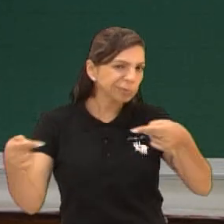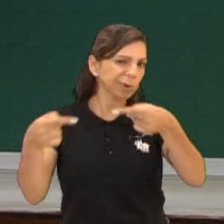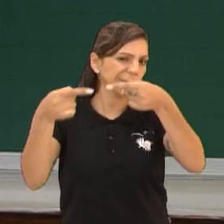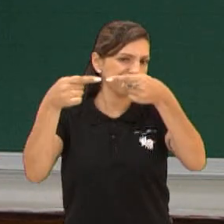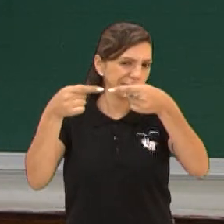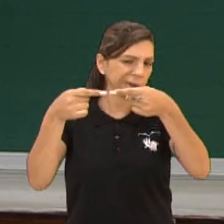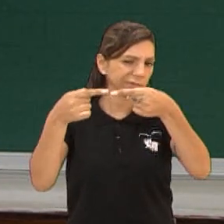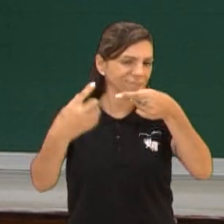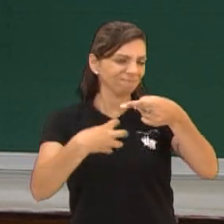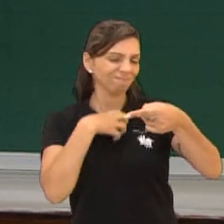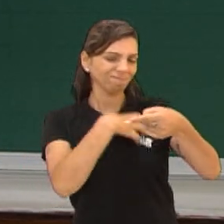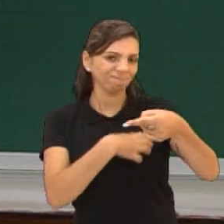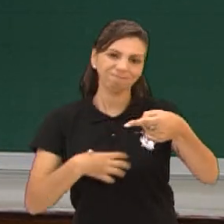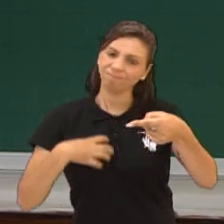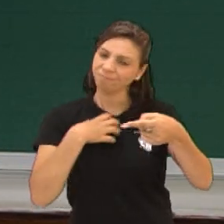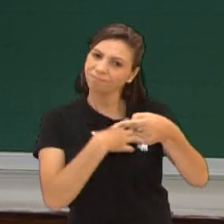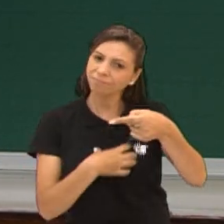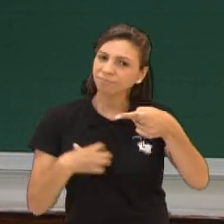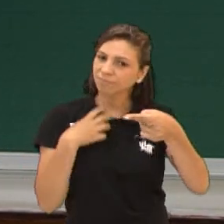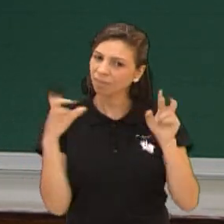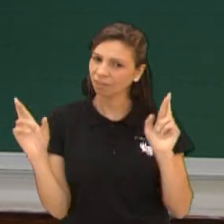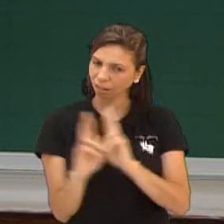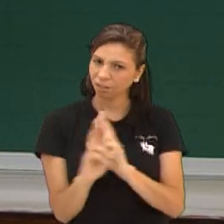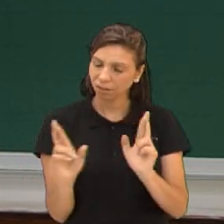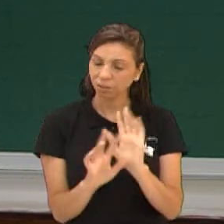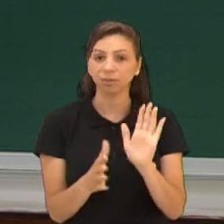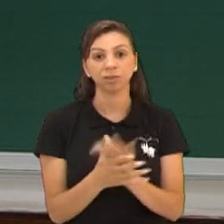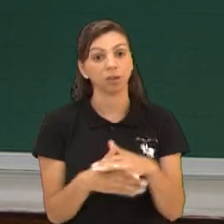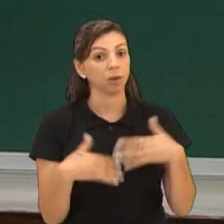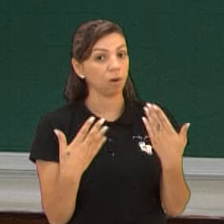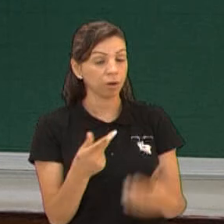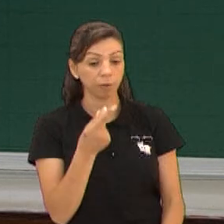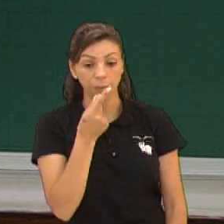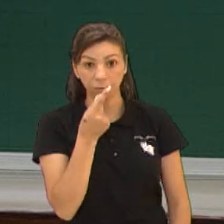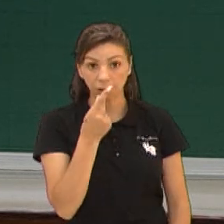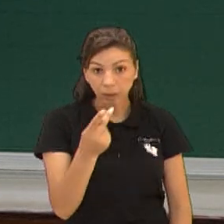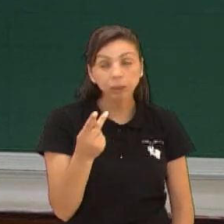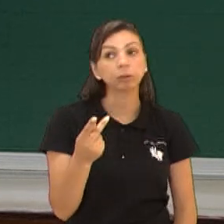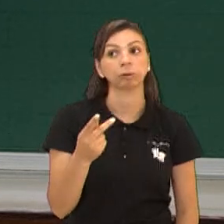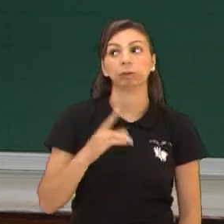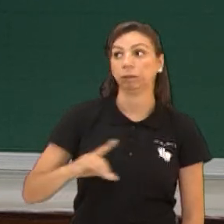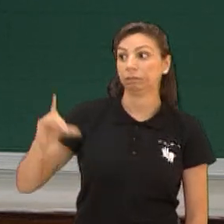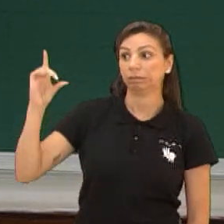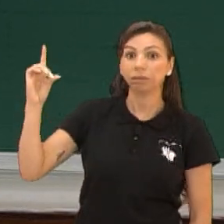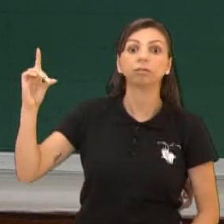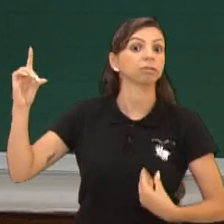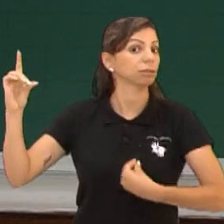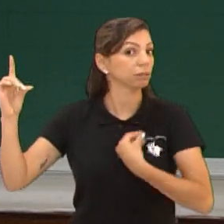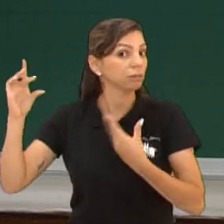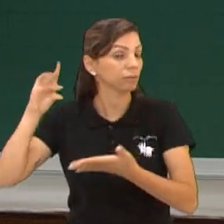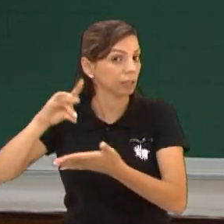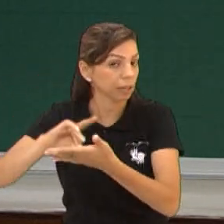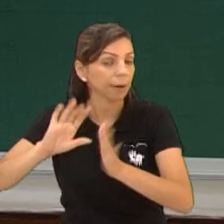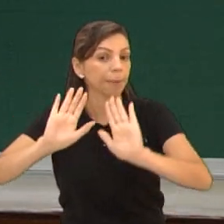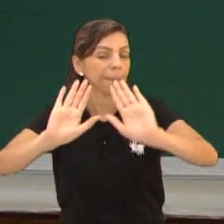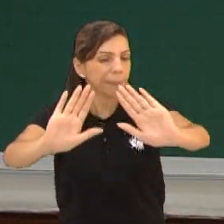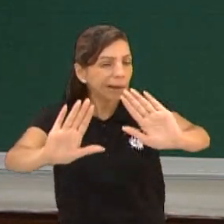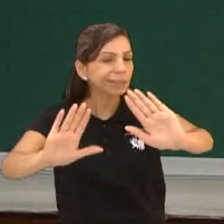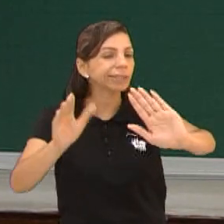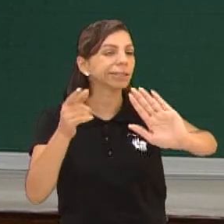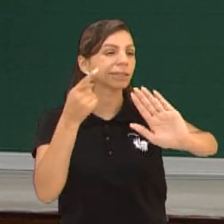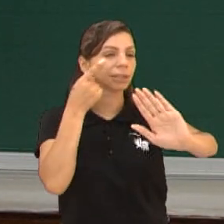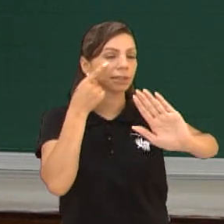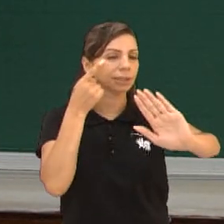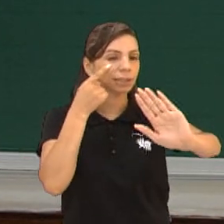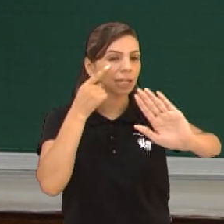ver com a primeira inquietação Será que se relaciona veja bem não estou questionando a existência ou não de Deus mas perceba será